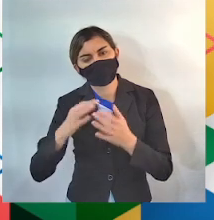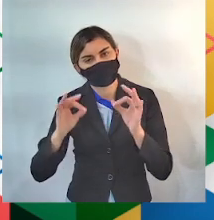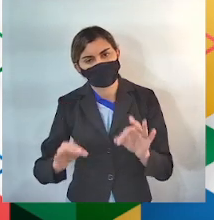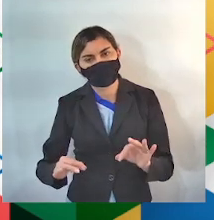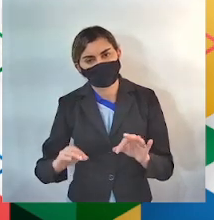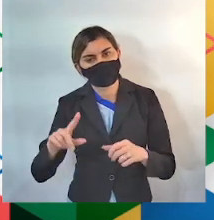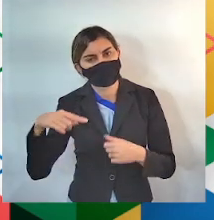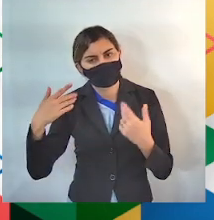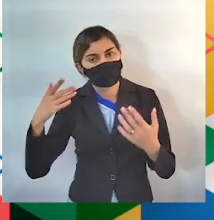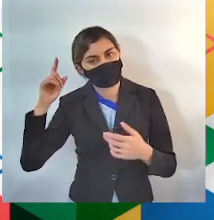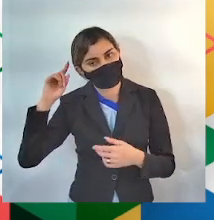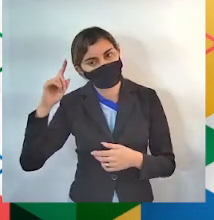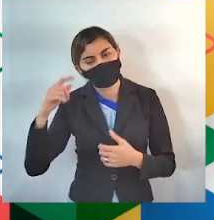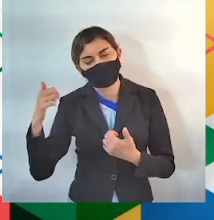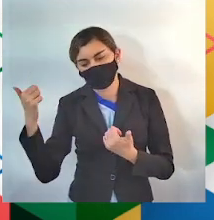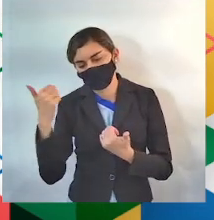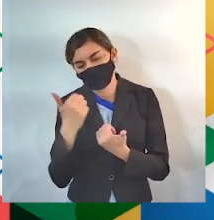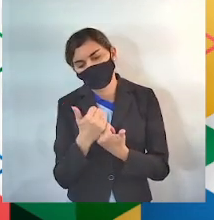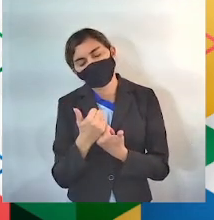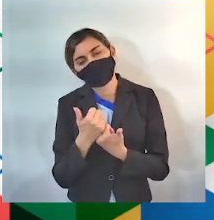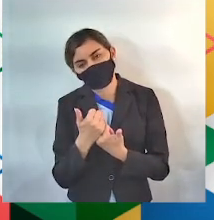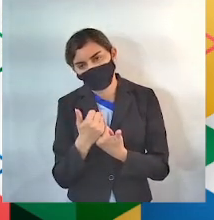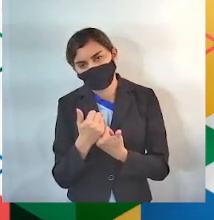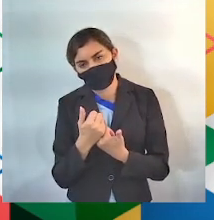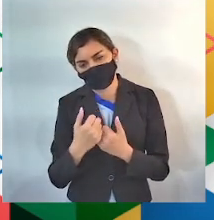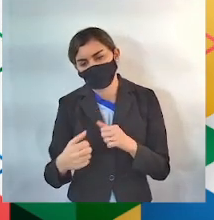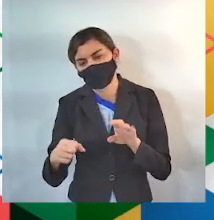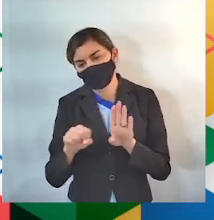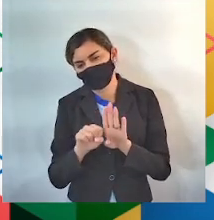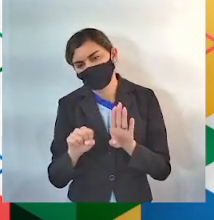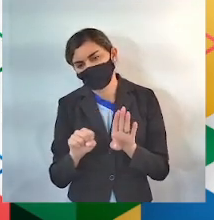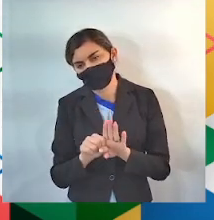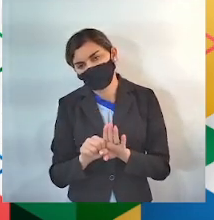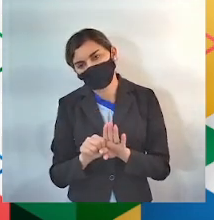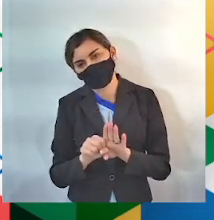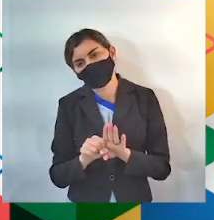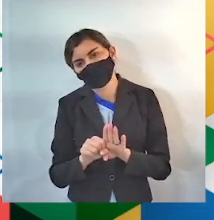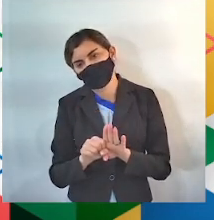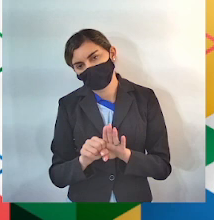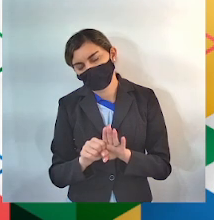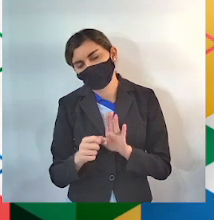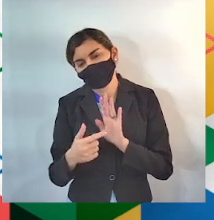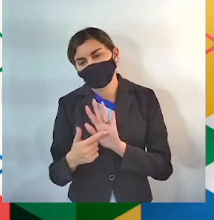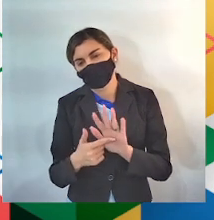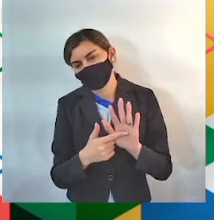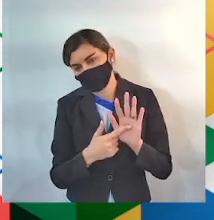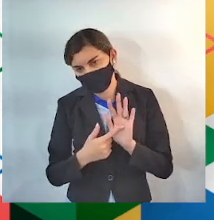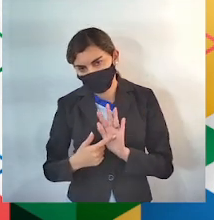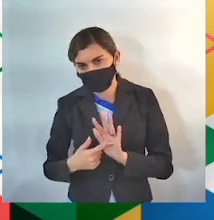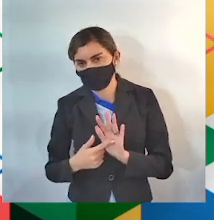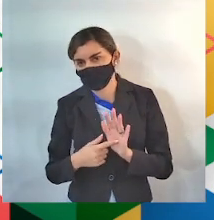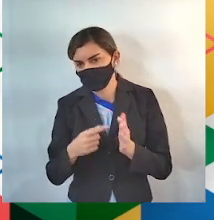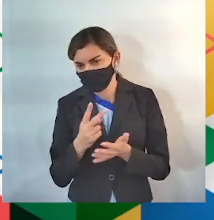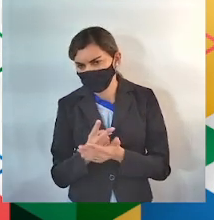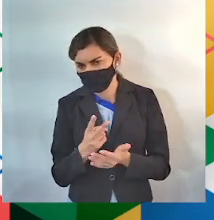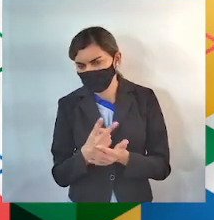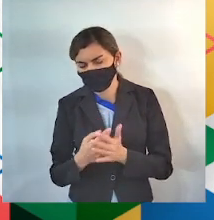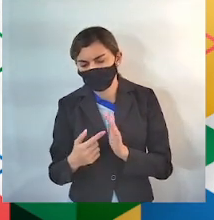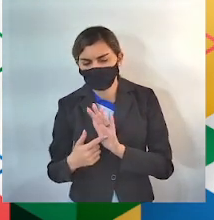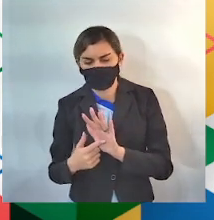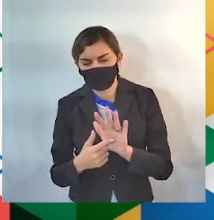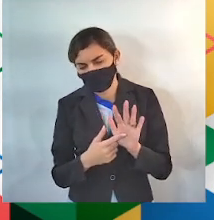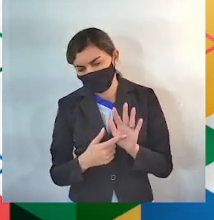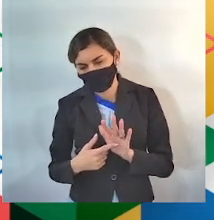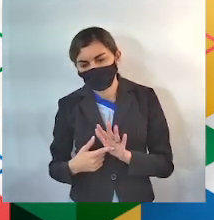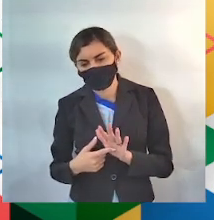Então, ele está substituindo o substantivo, por exemplo, porém já está indicando, certo? Ele sempre ali vem together,